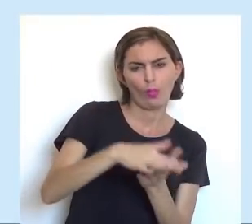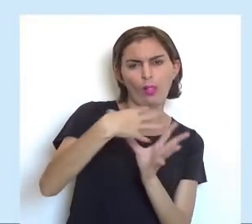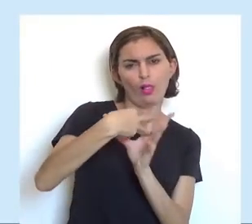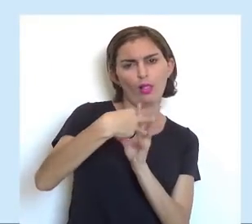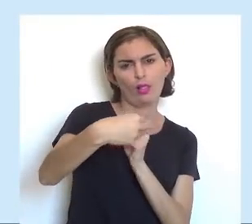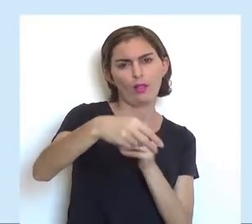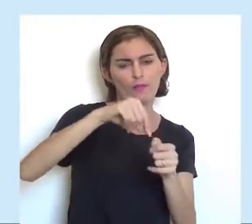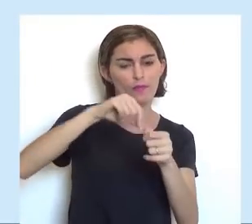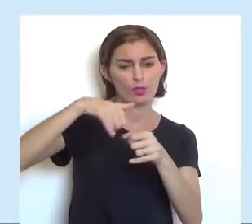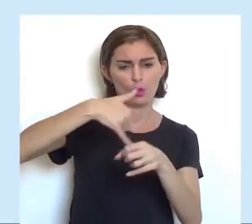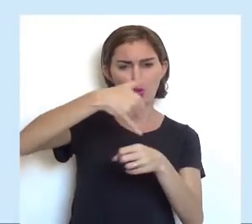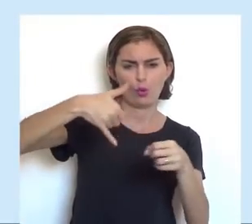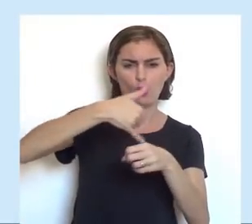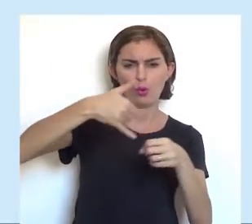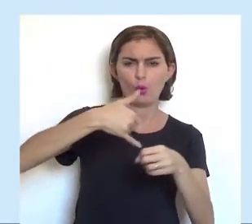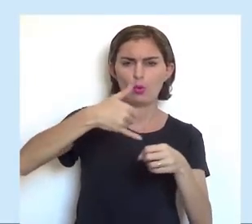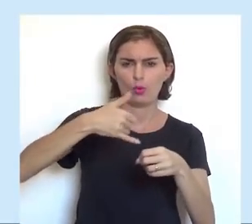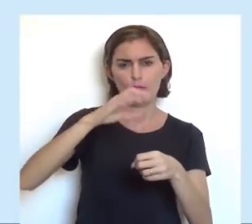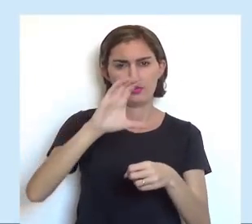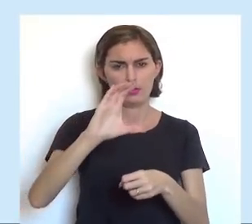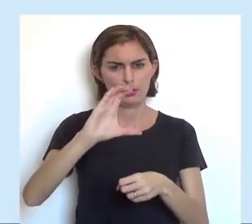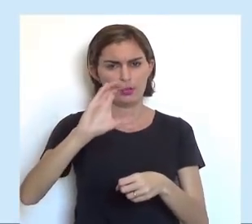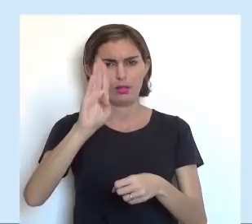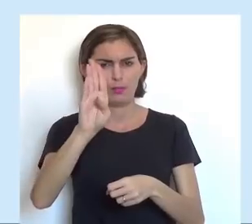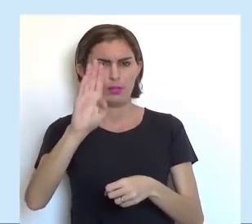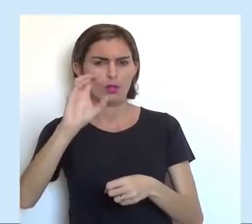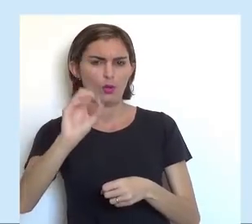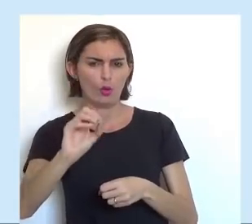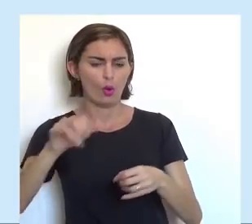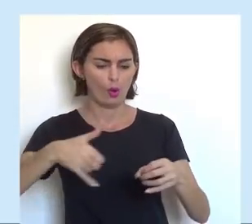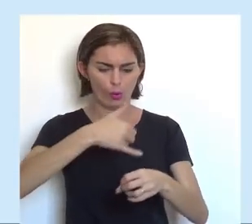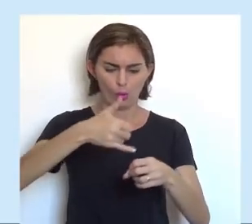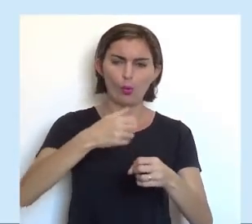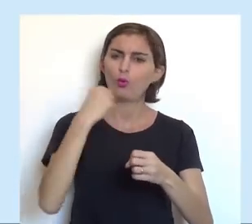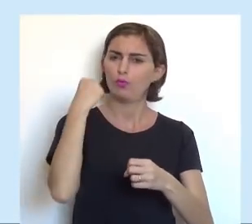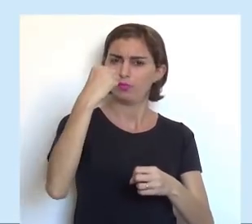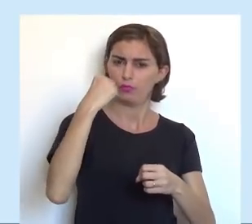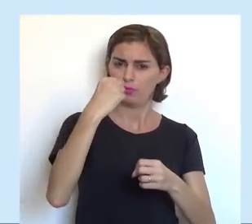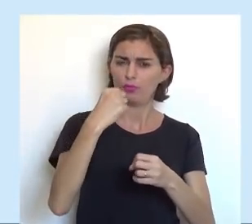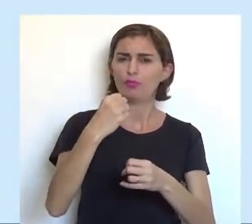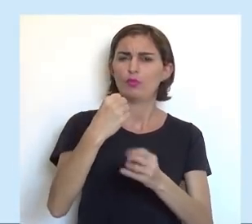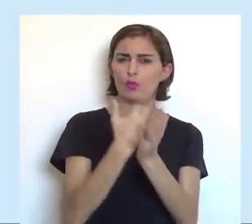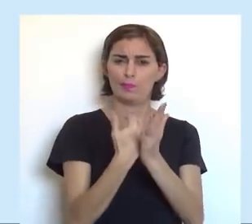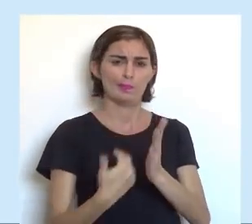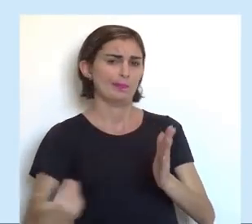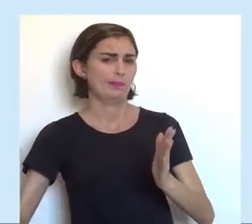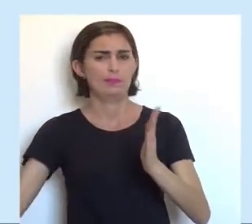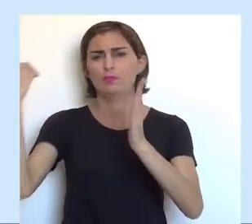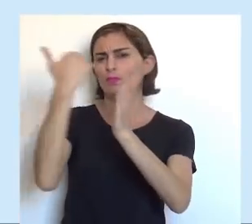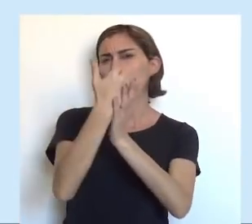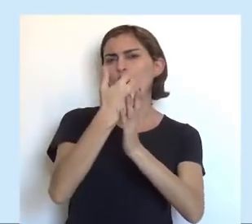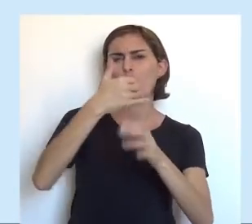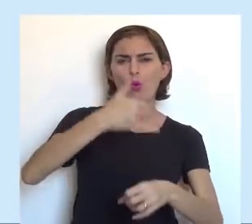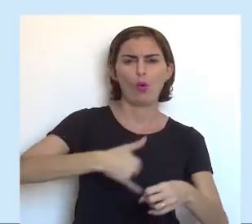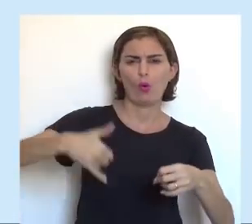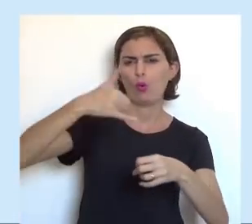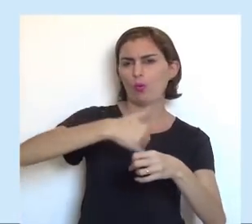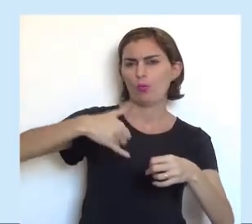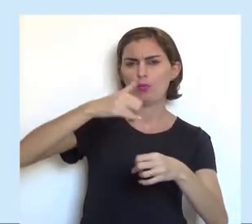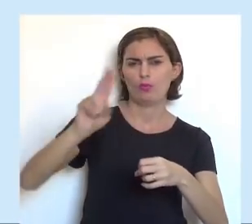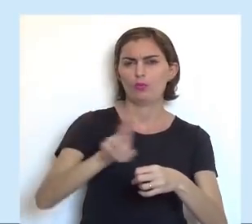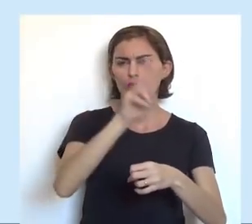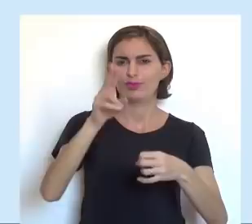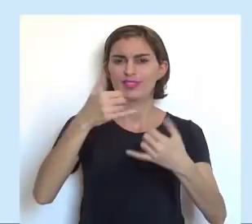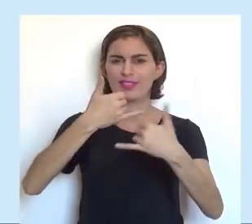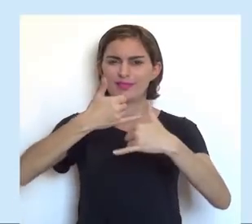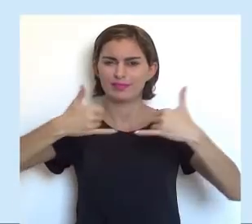ele vai produzir um óleo chamado CBO. É um óleo que possui um poder calorífico superior ao óleo